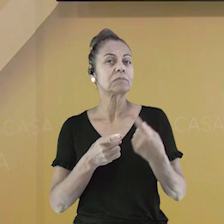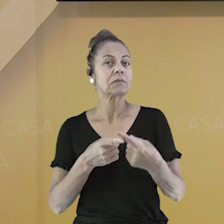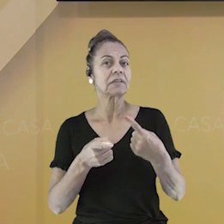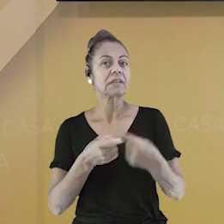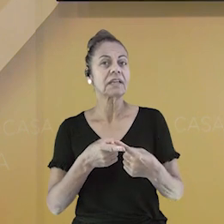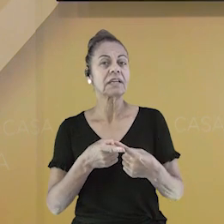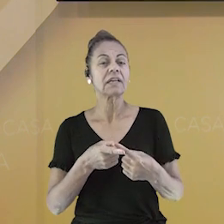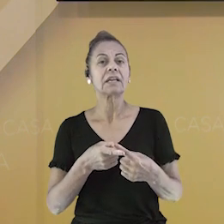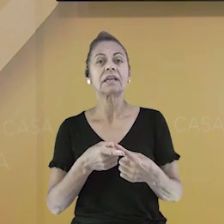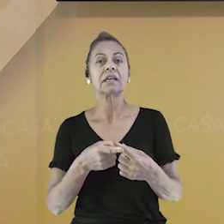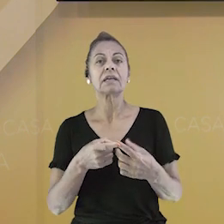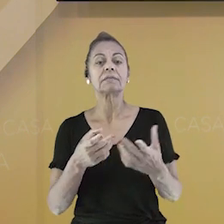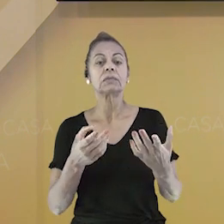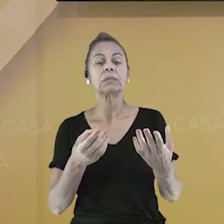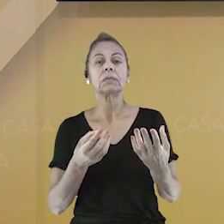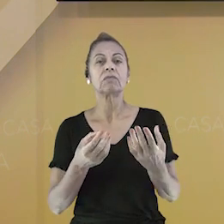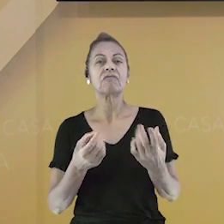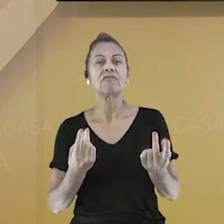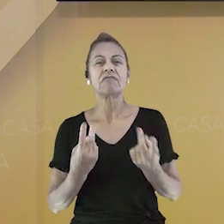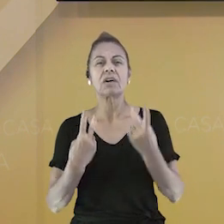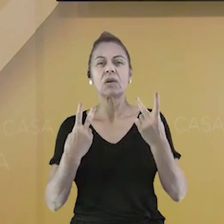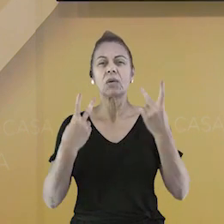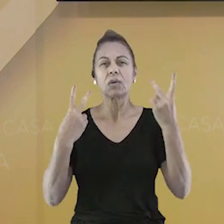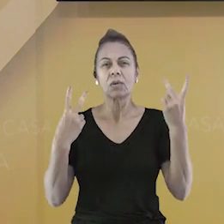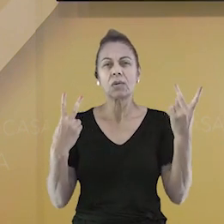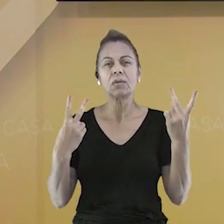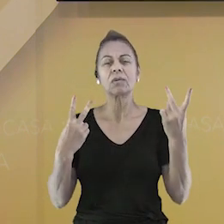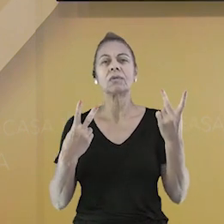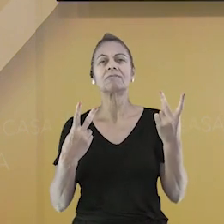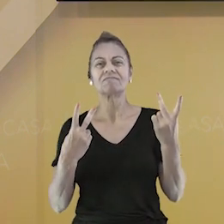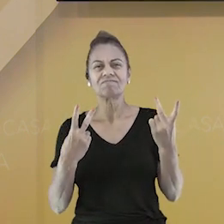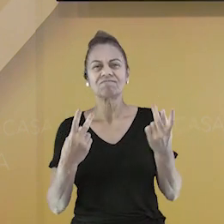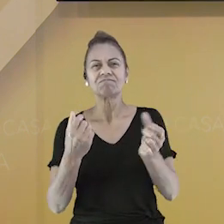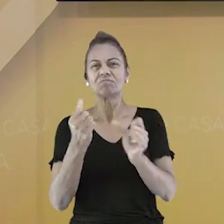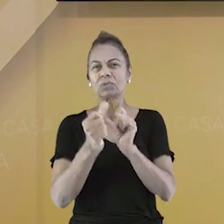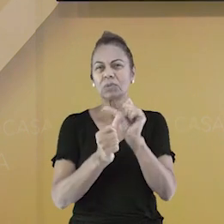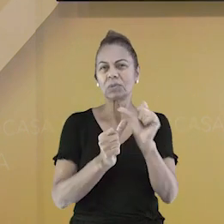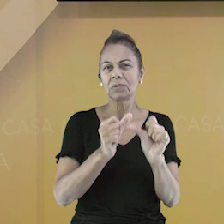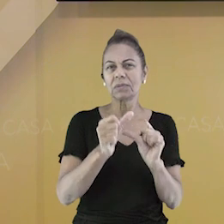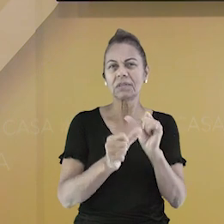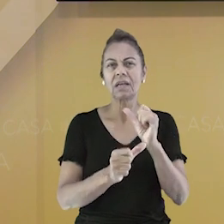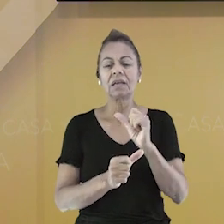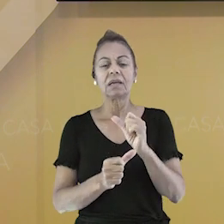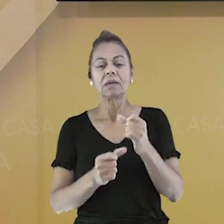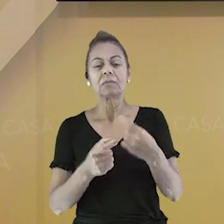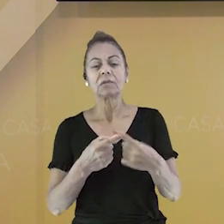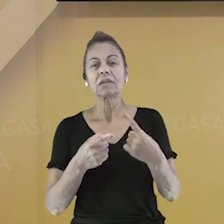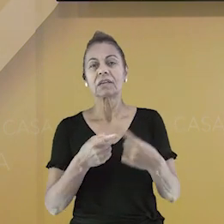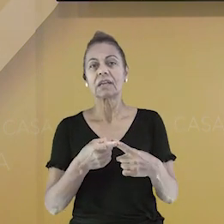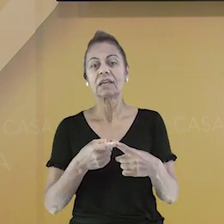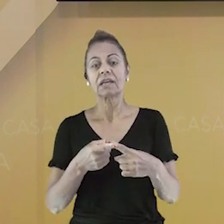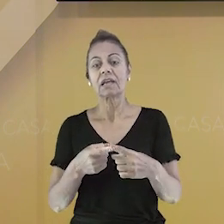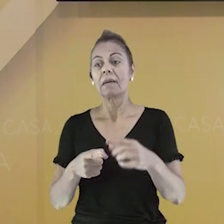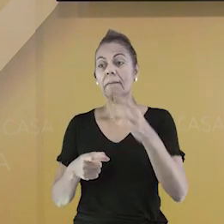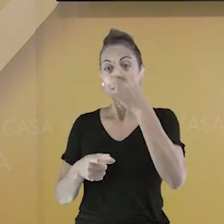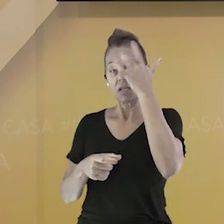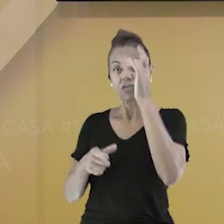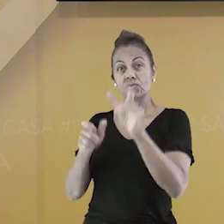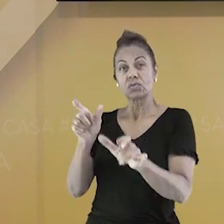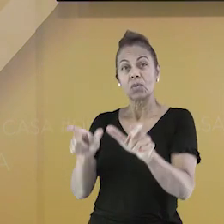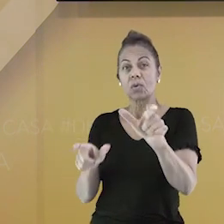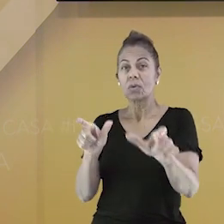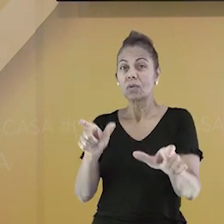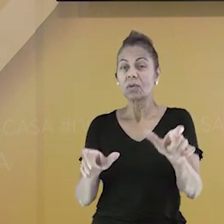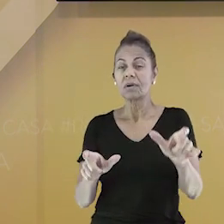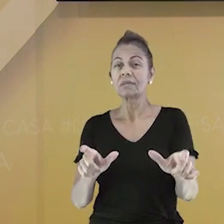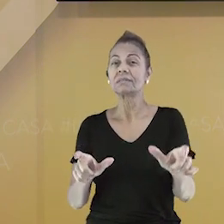é porque está longe de ser. Porque também ocorre uma transição de papéis e de valores, tanto do adolescente para com sua